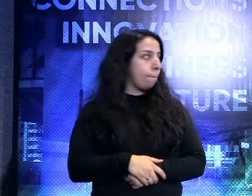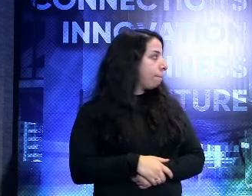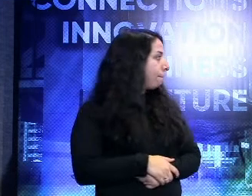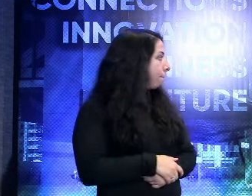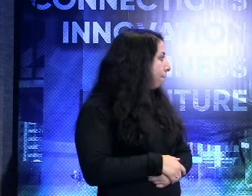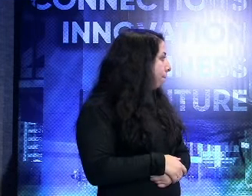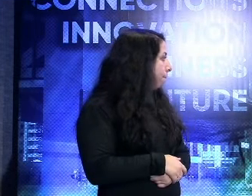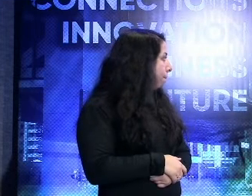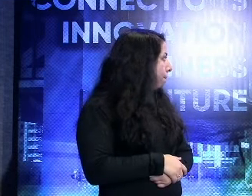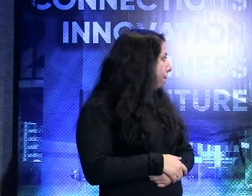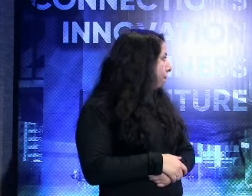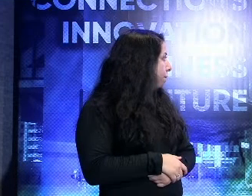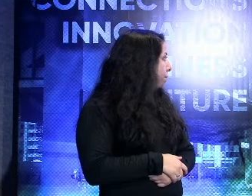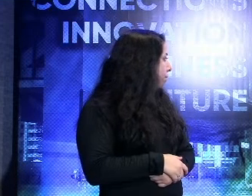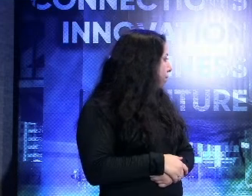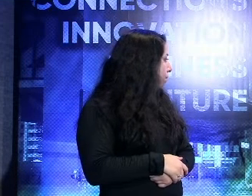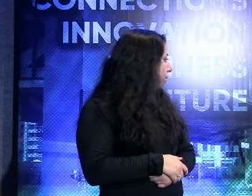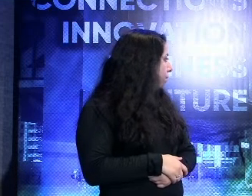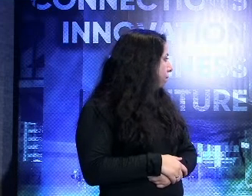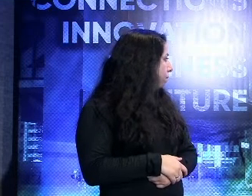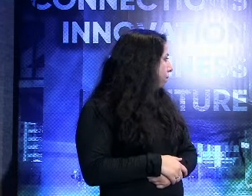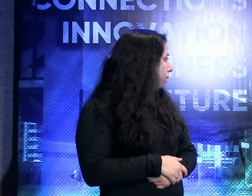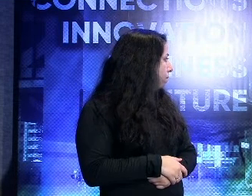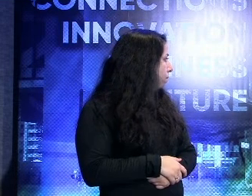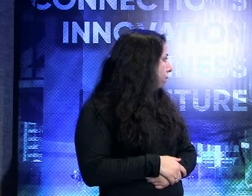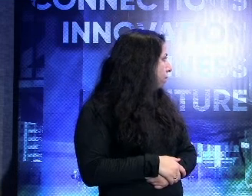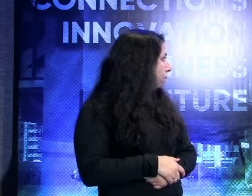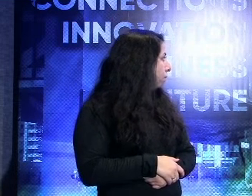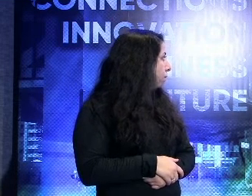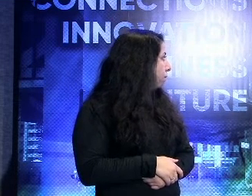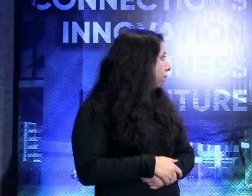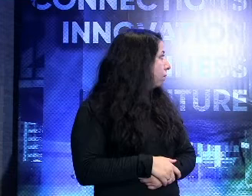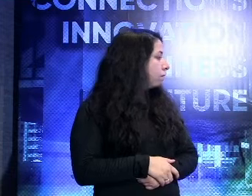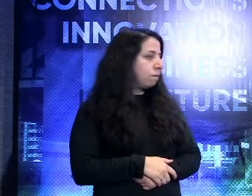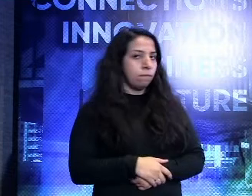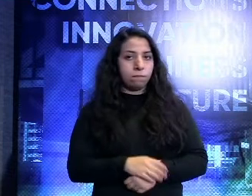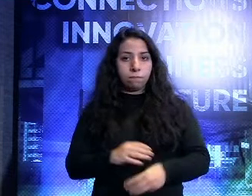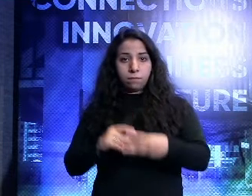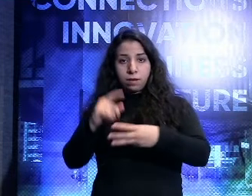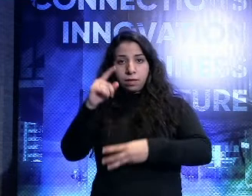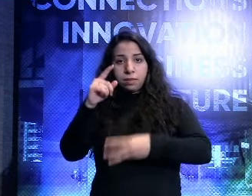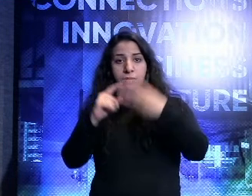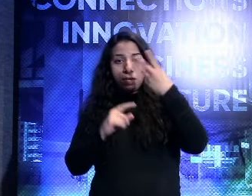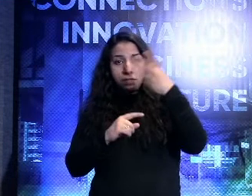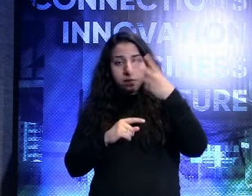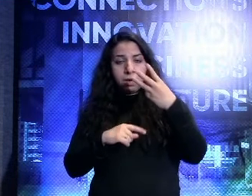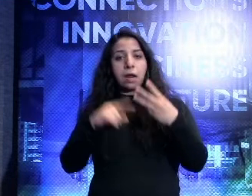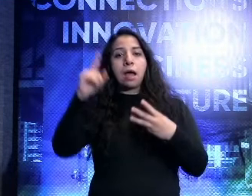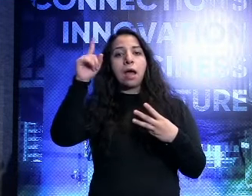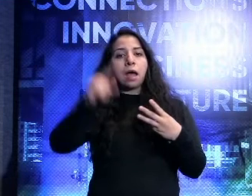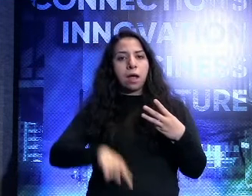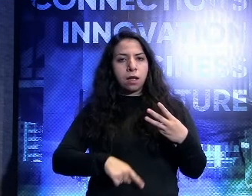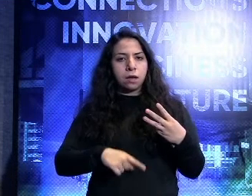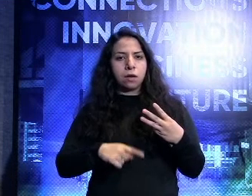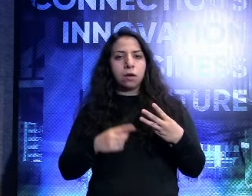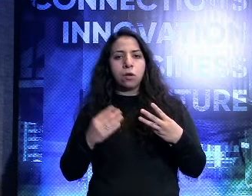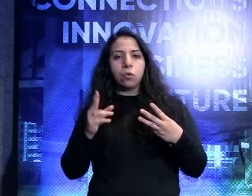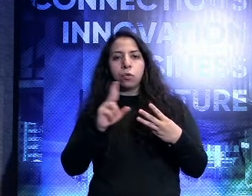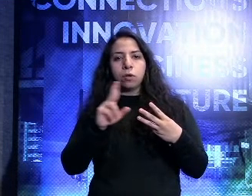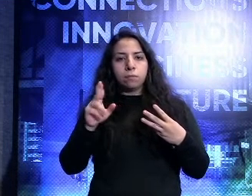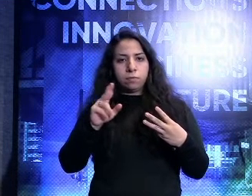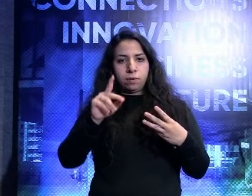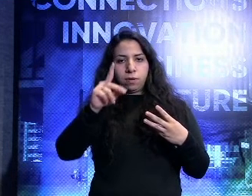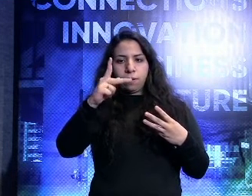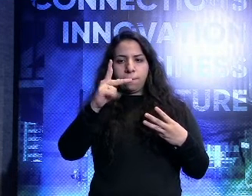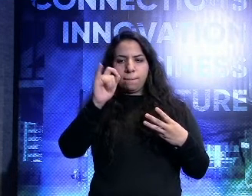Bom, a terceira etapa, eu chamo ela de etapa da pizza, tá? Que é, de fato, quando a gente roda o experimento.